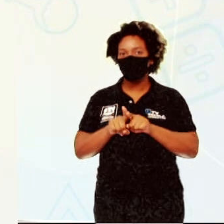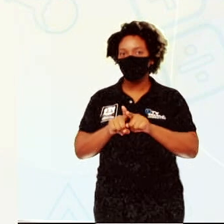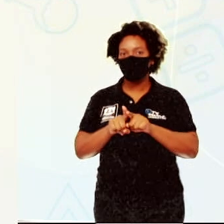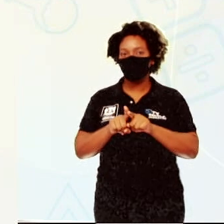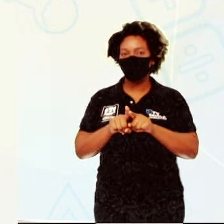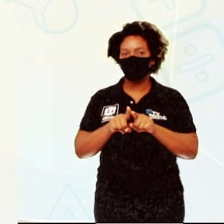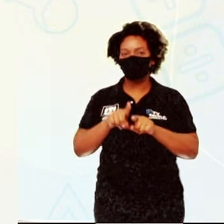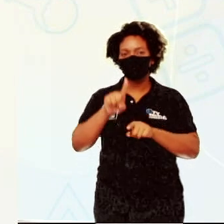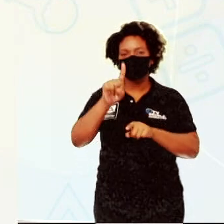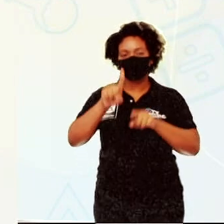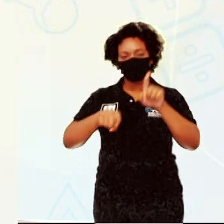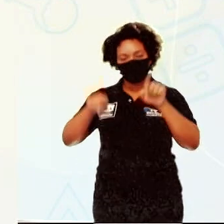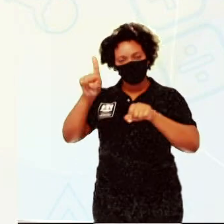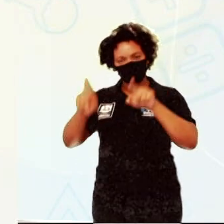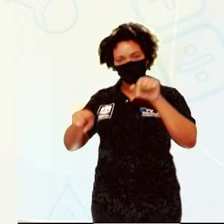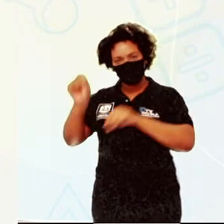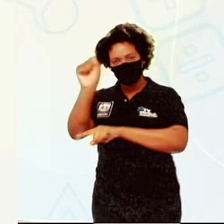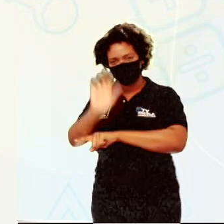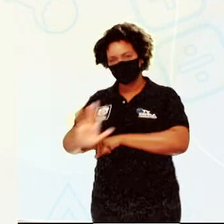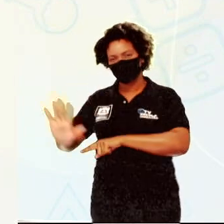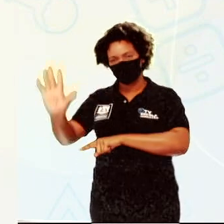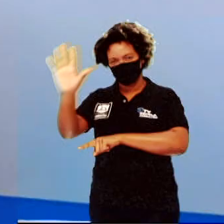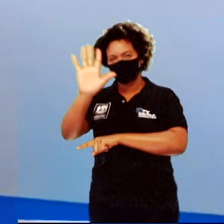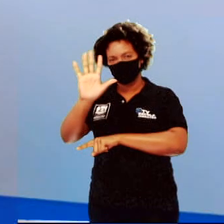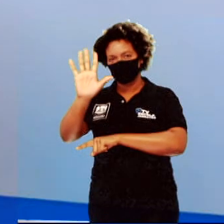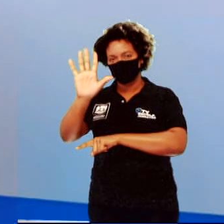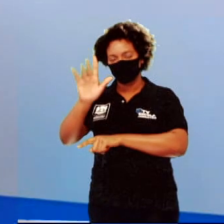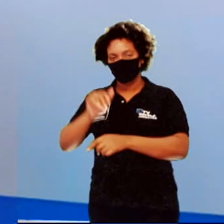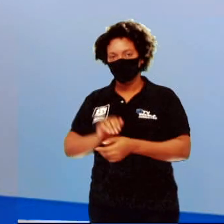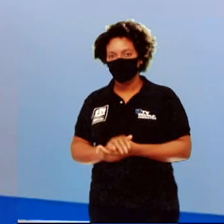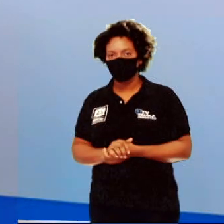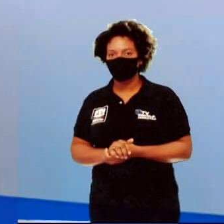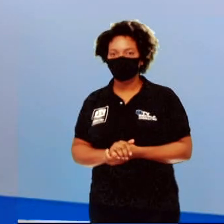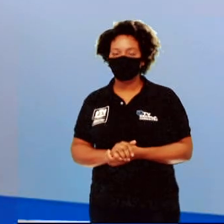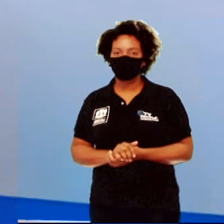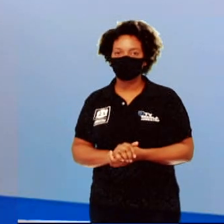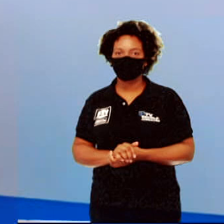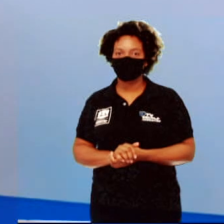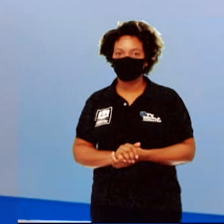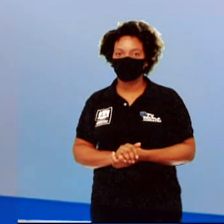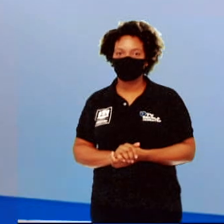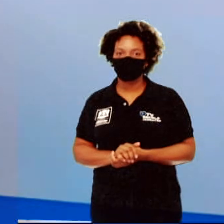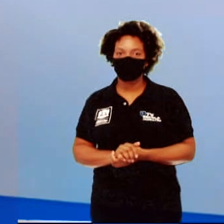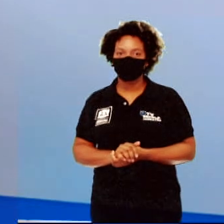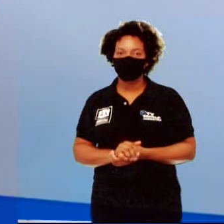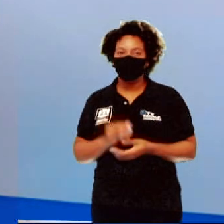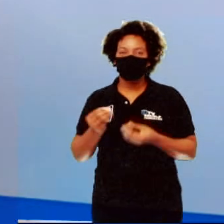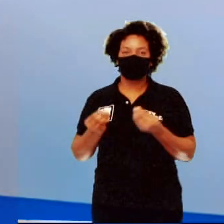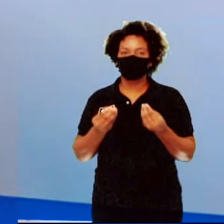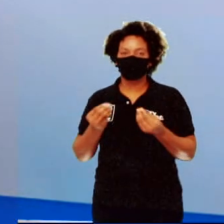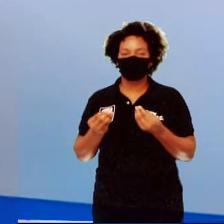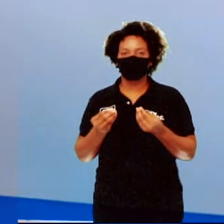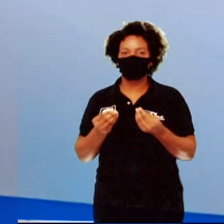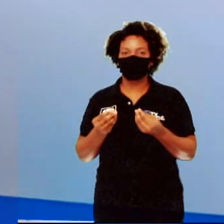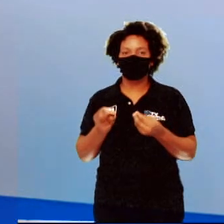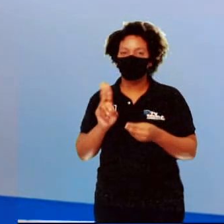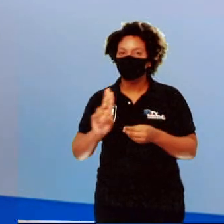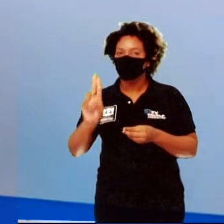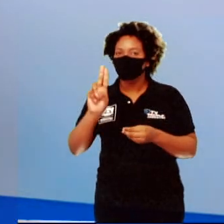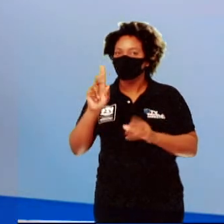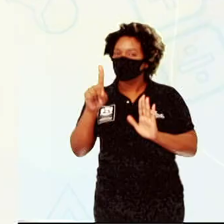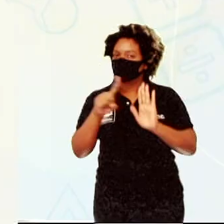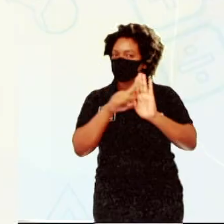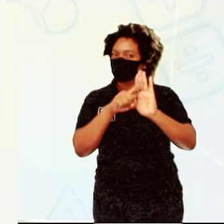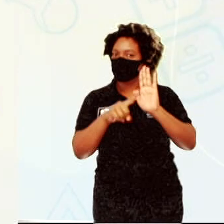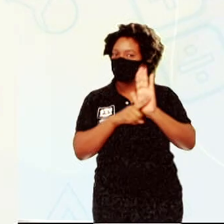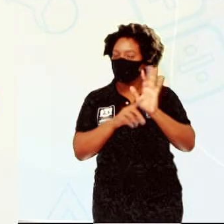articulado, muito utilizado na marcenaria. como unidade padrão de medida de